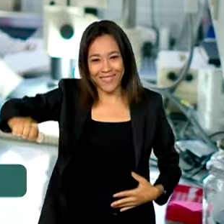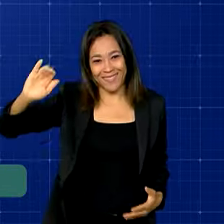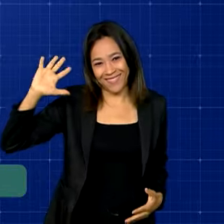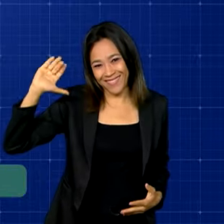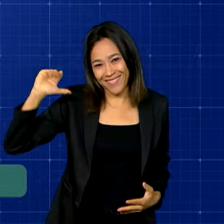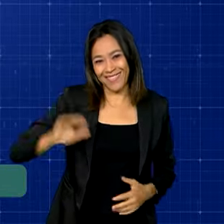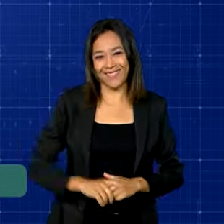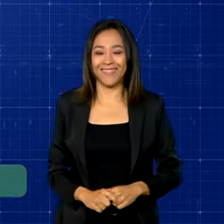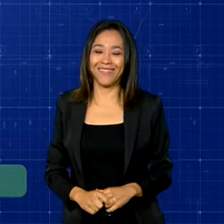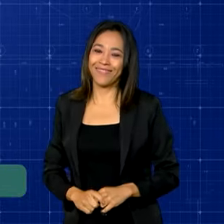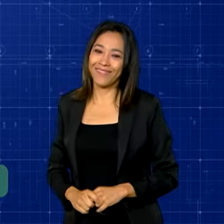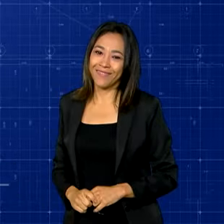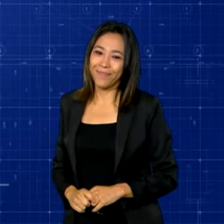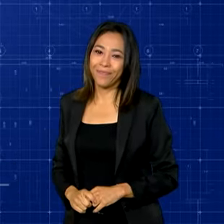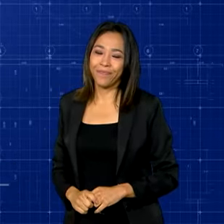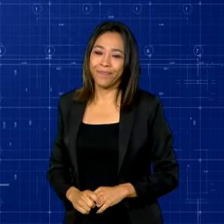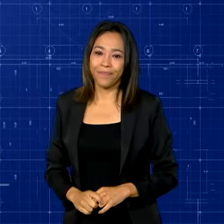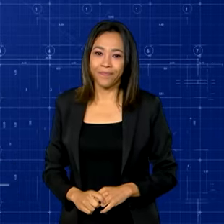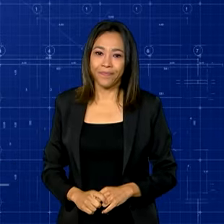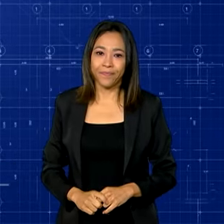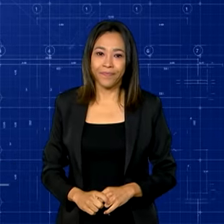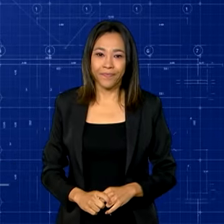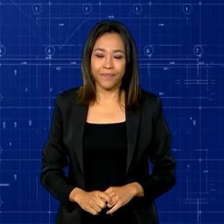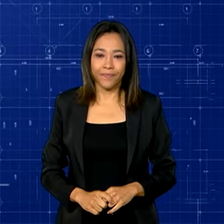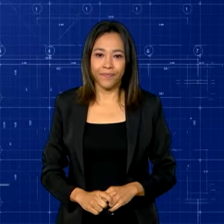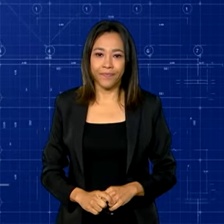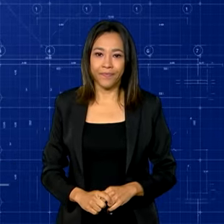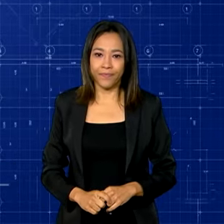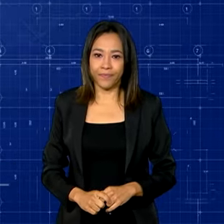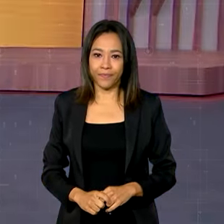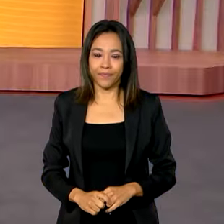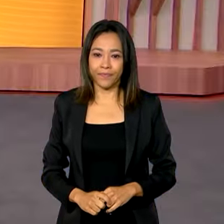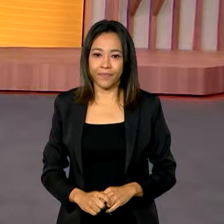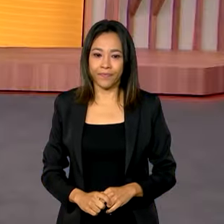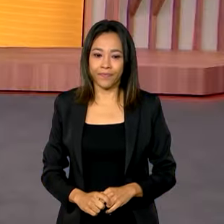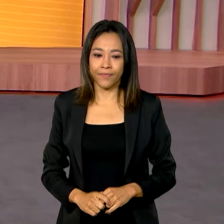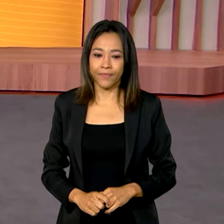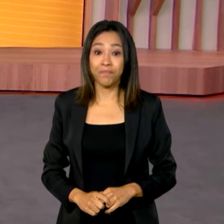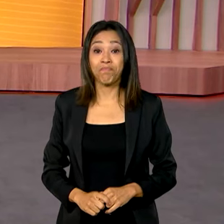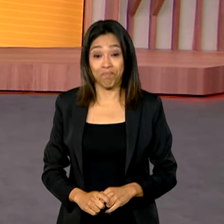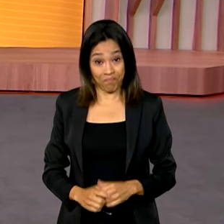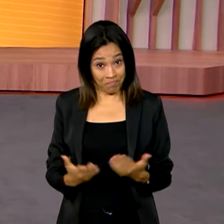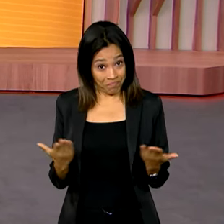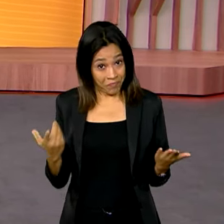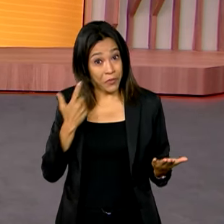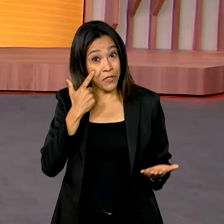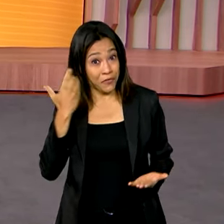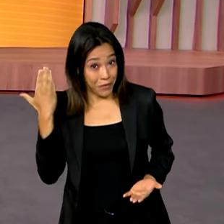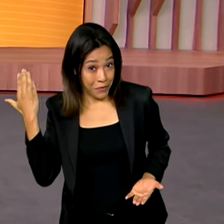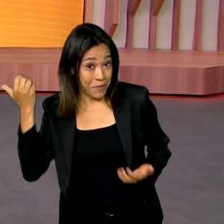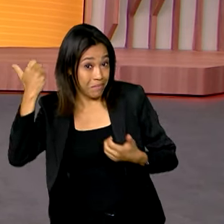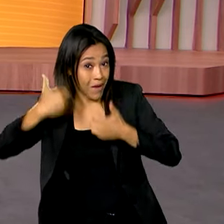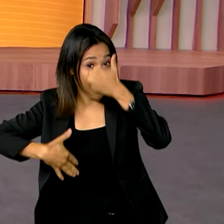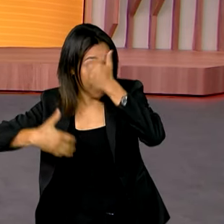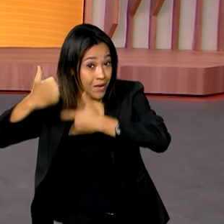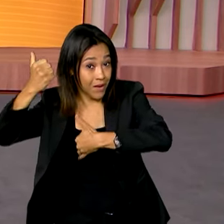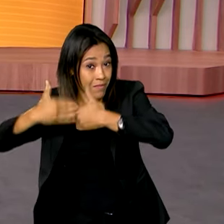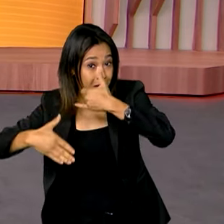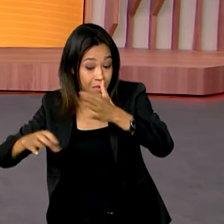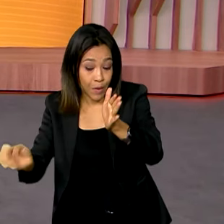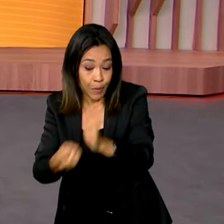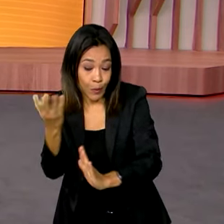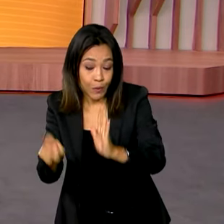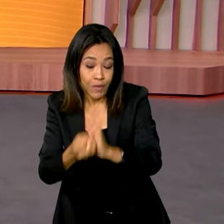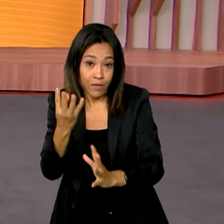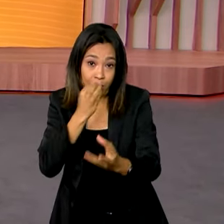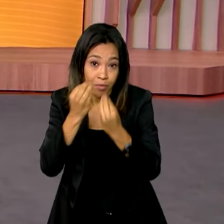a próxima! É, você viu aí o Roberto Camargo falando de produção de alimentos